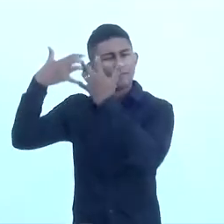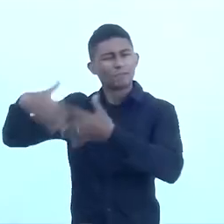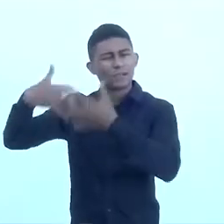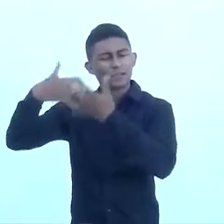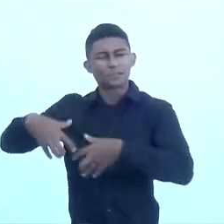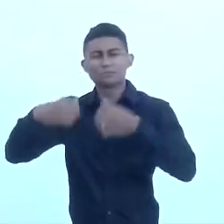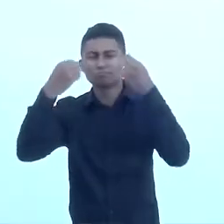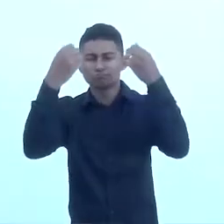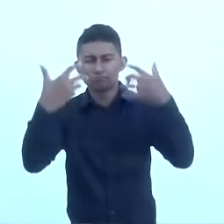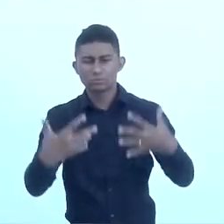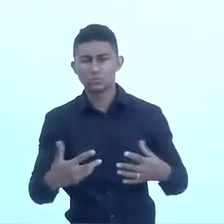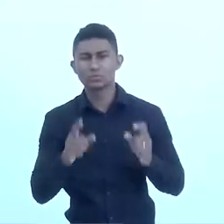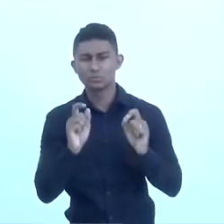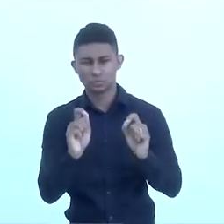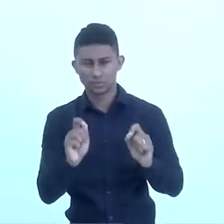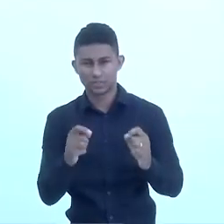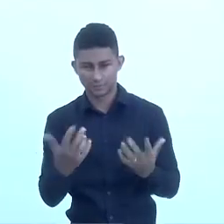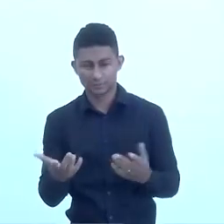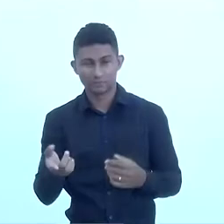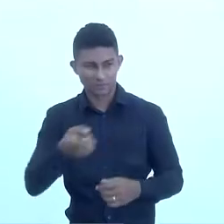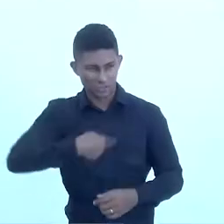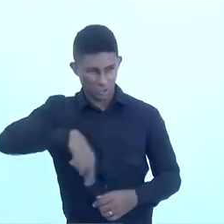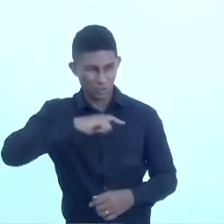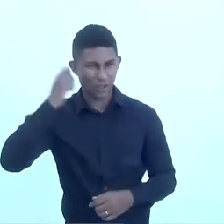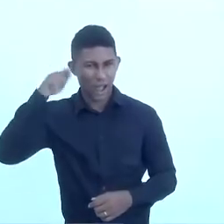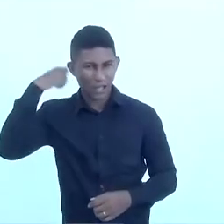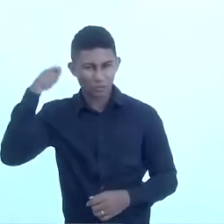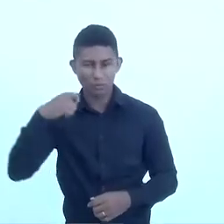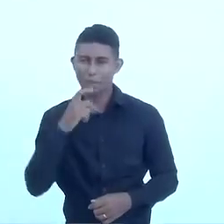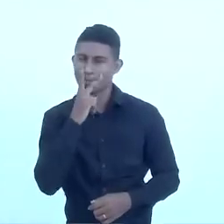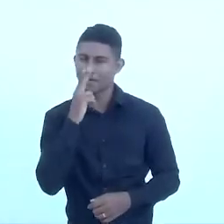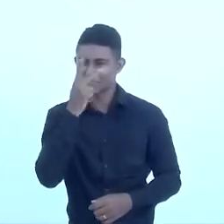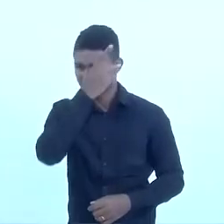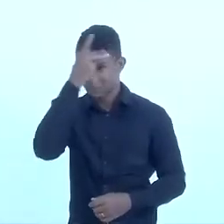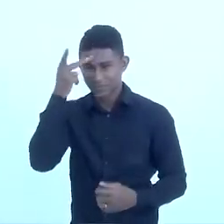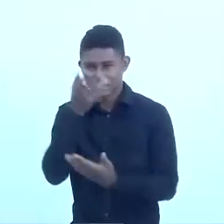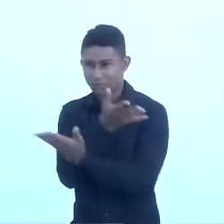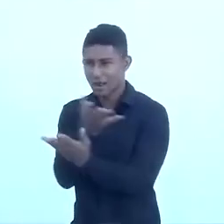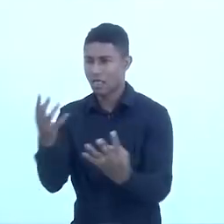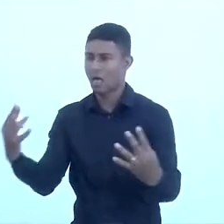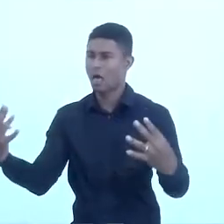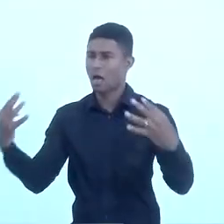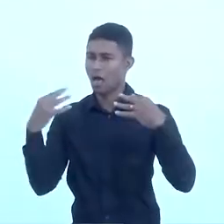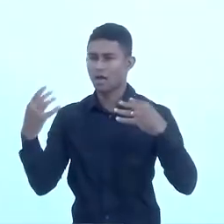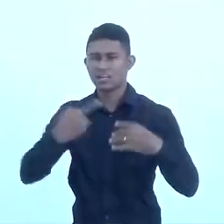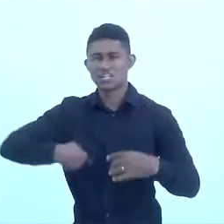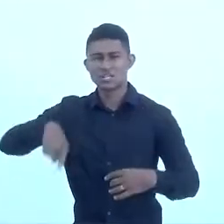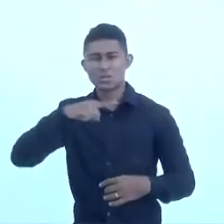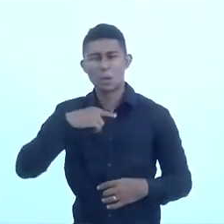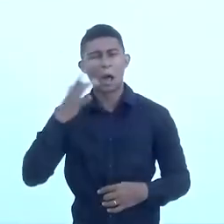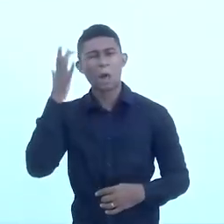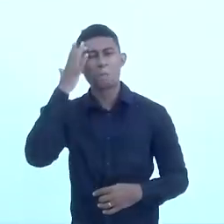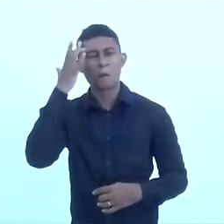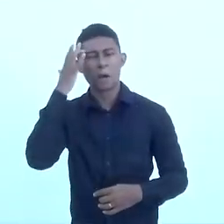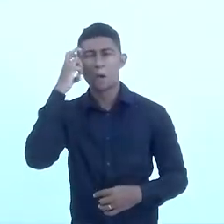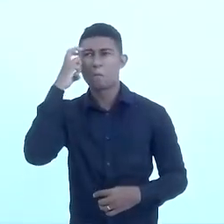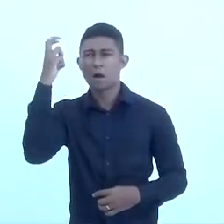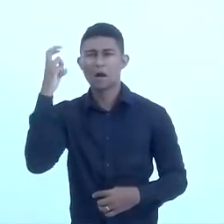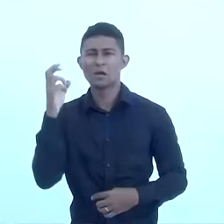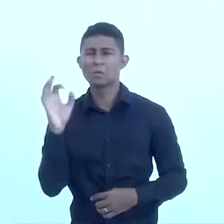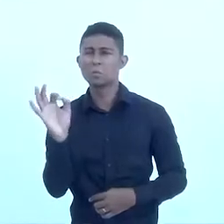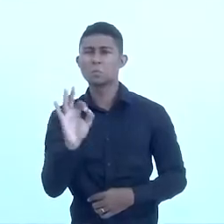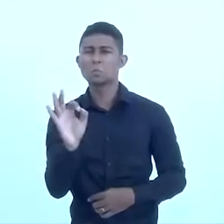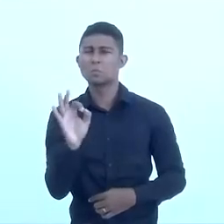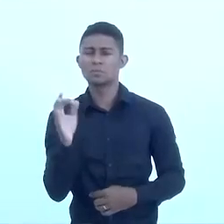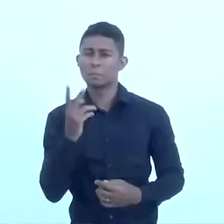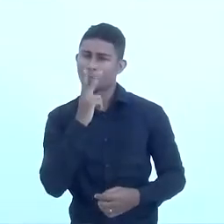profissão. Não tem uma consideração, vamos dizer assim, intelectual, digamos, né? O ator, ele